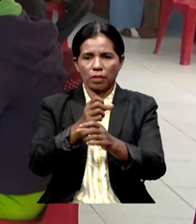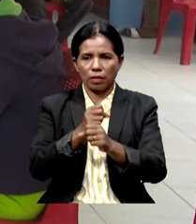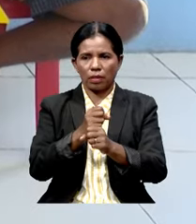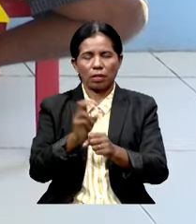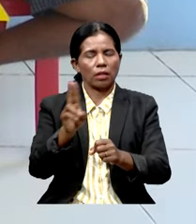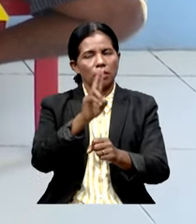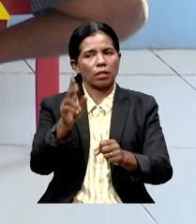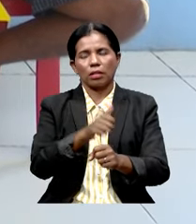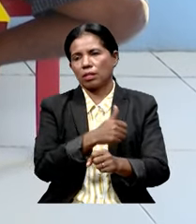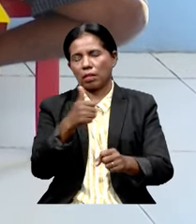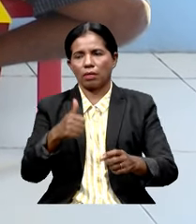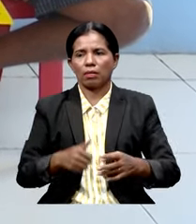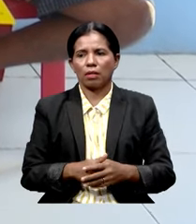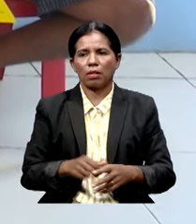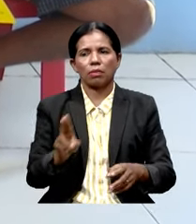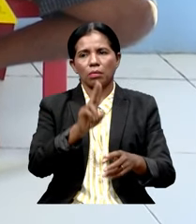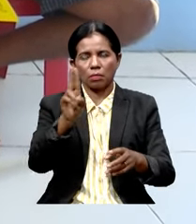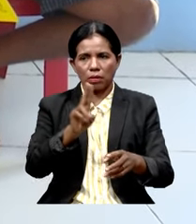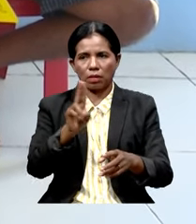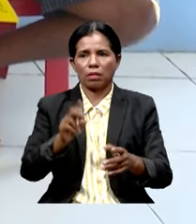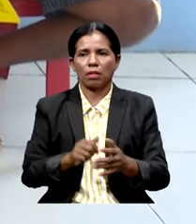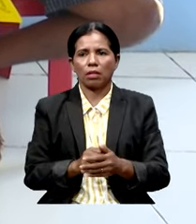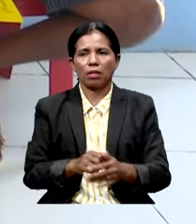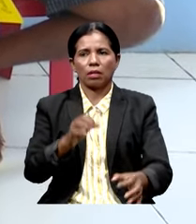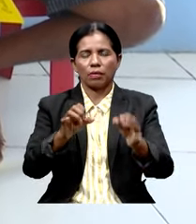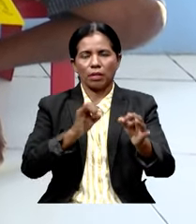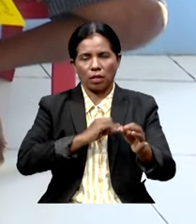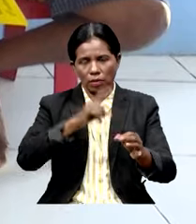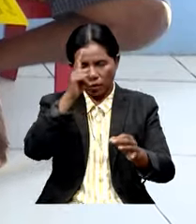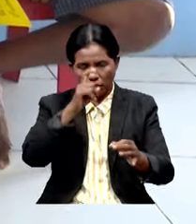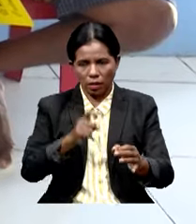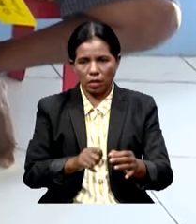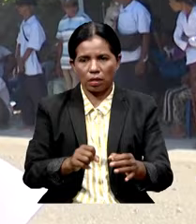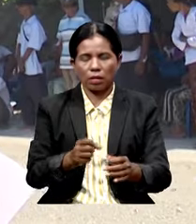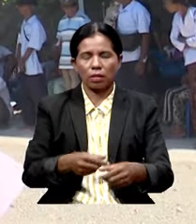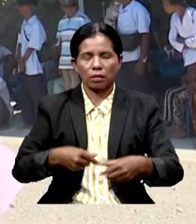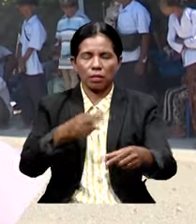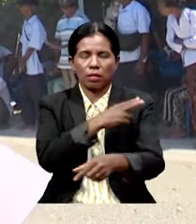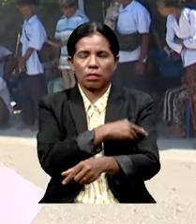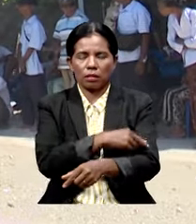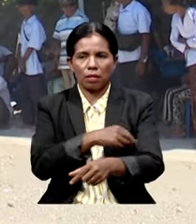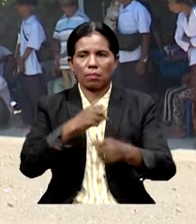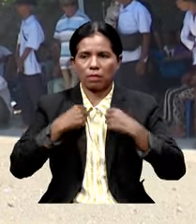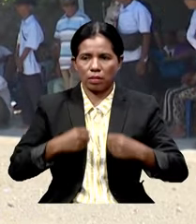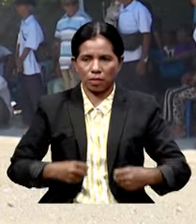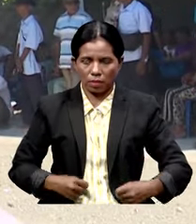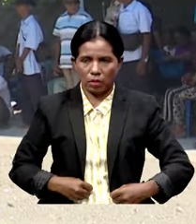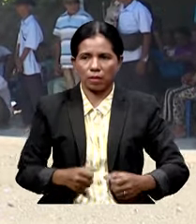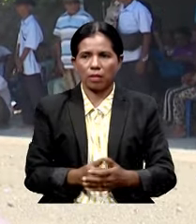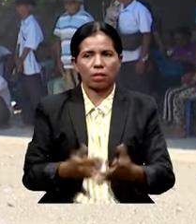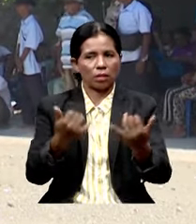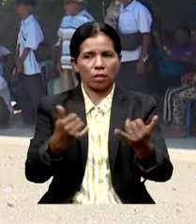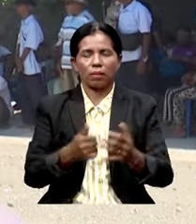uza ba buat celu kita uza pra quando se hau idade pra halo tratamento ba hau ne saudi ida ne